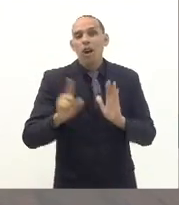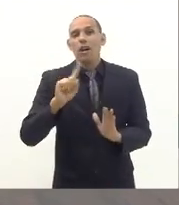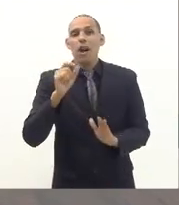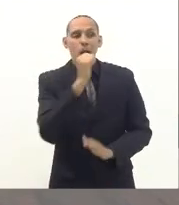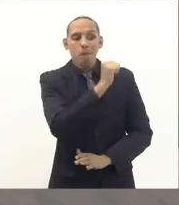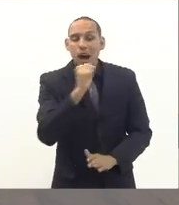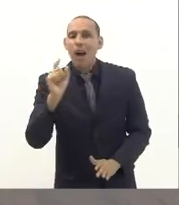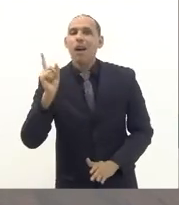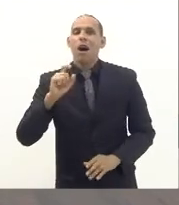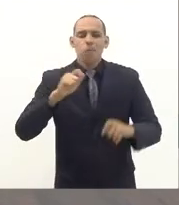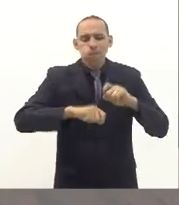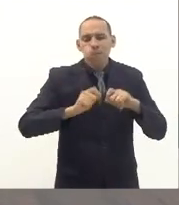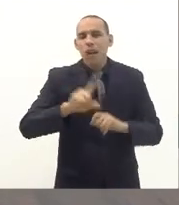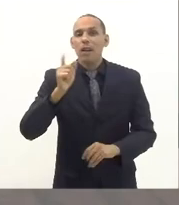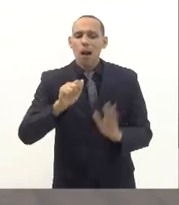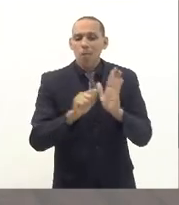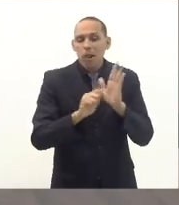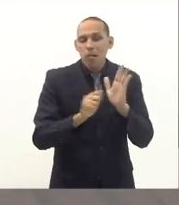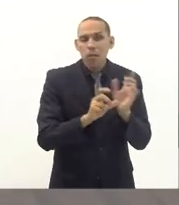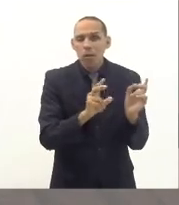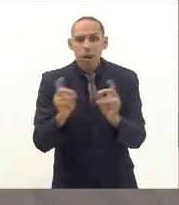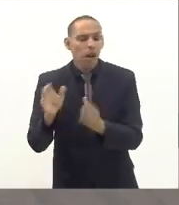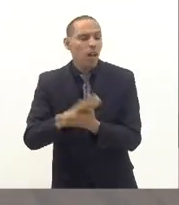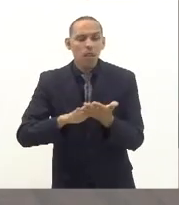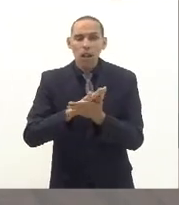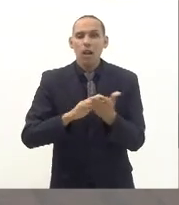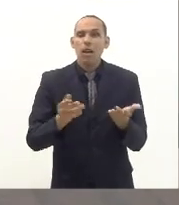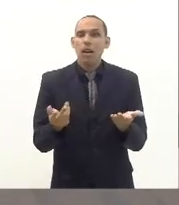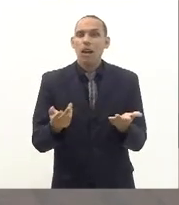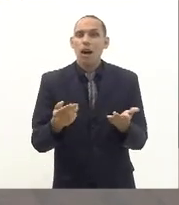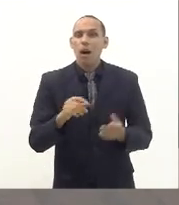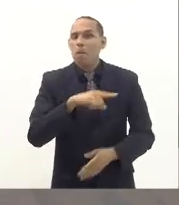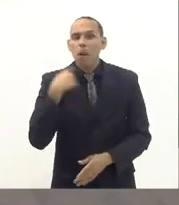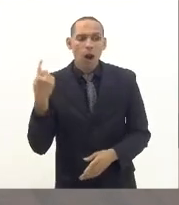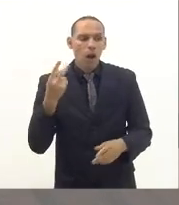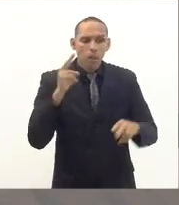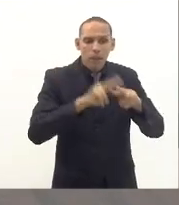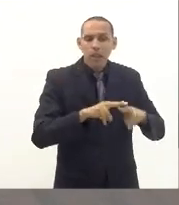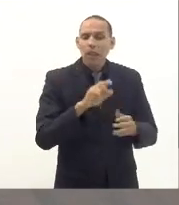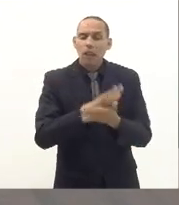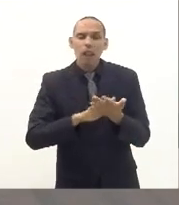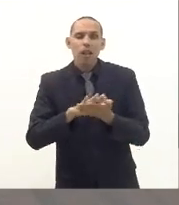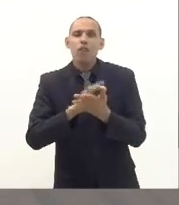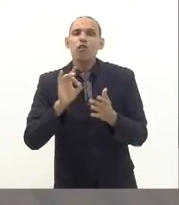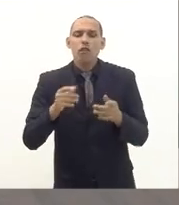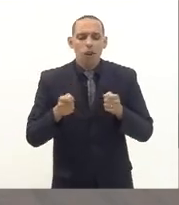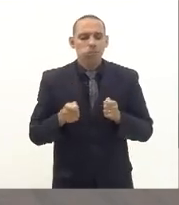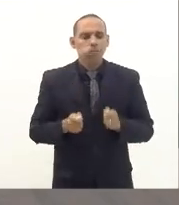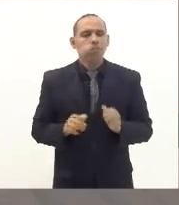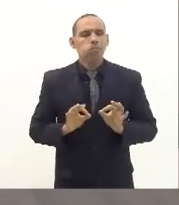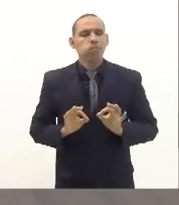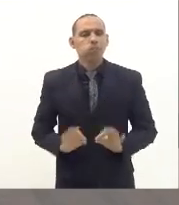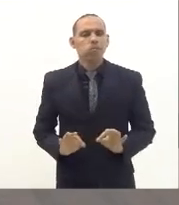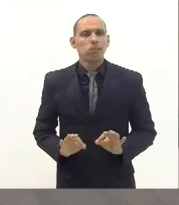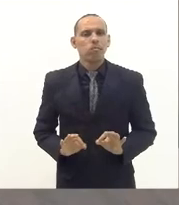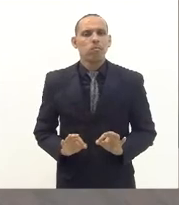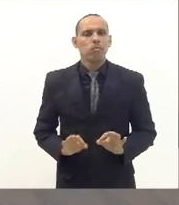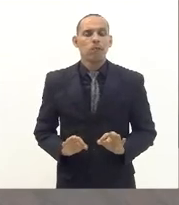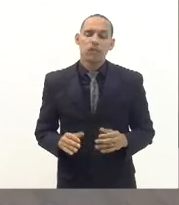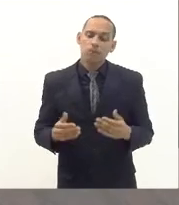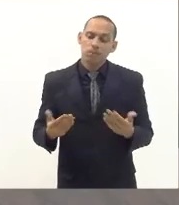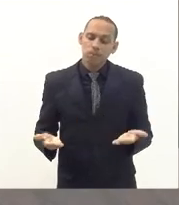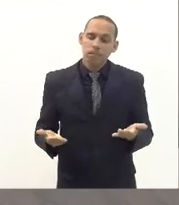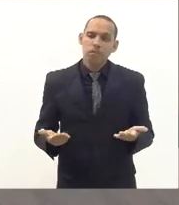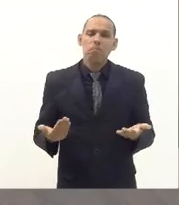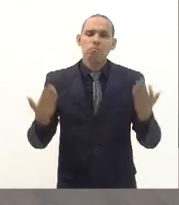não matar no estuprar ou traficar que não vai ser morto nem preso é só não fazer isso só dá direito andar direito então